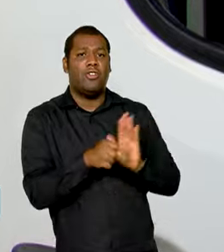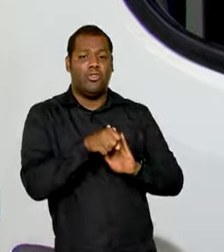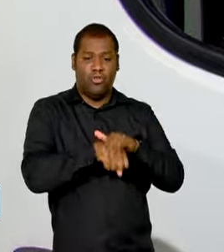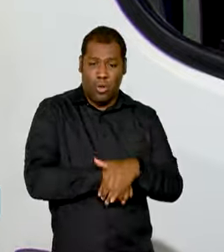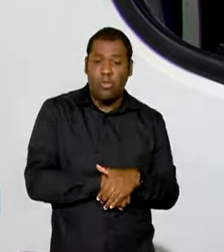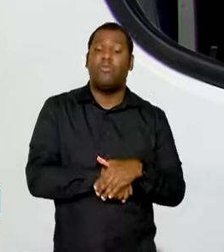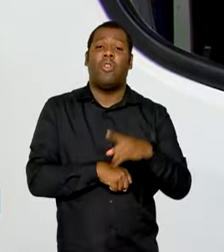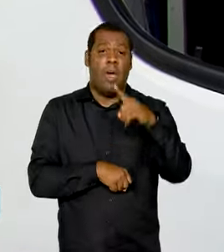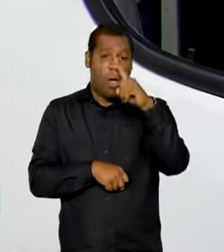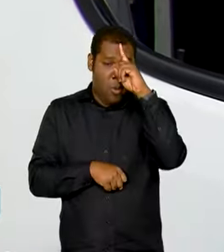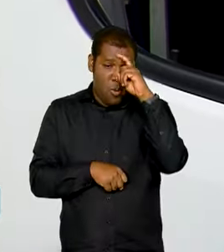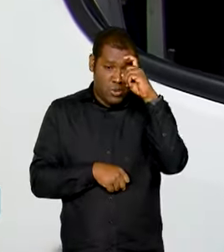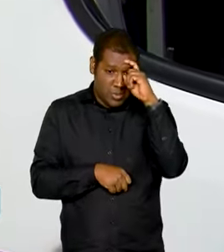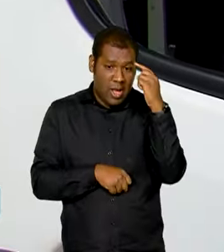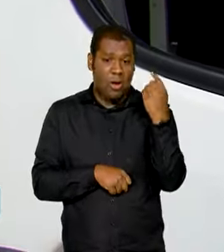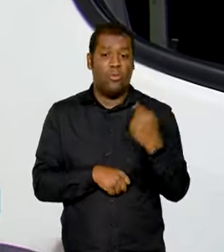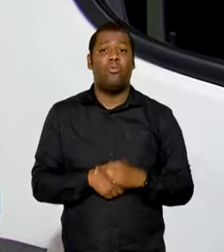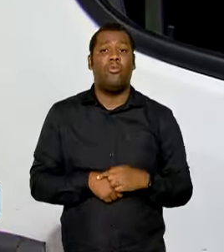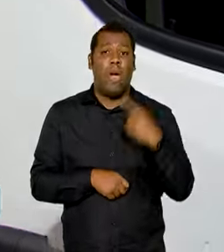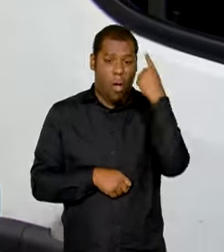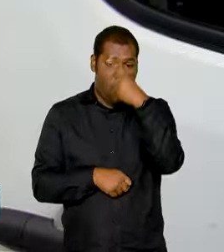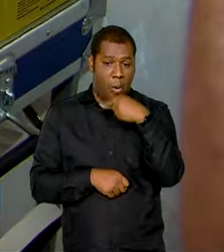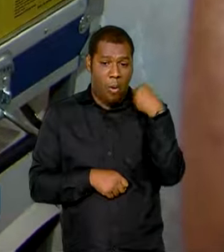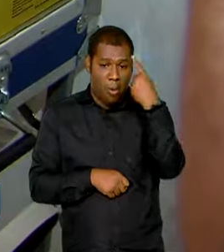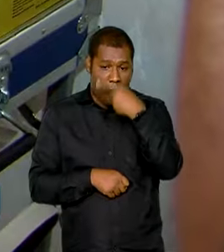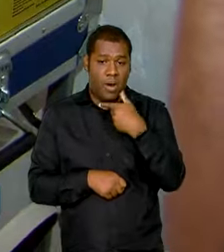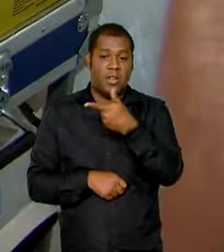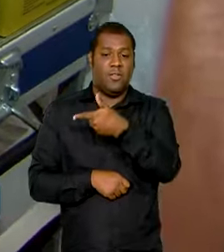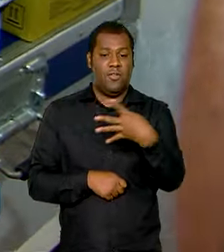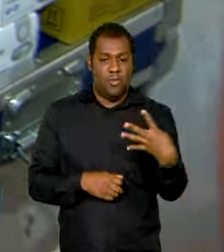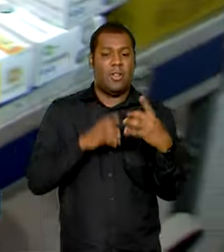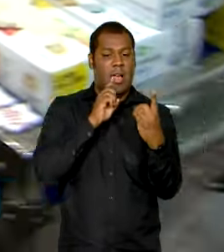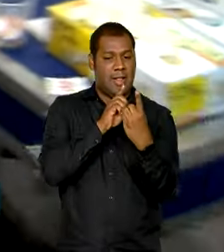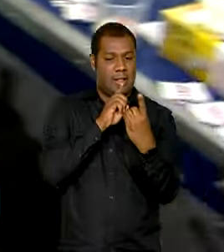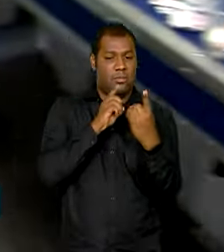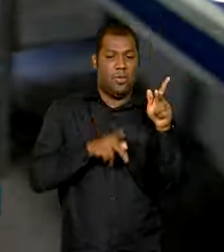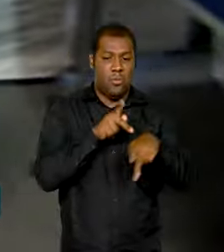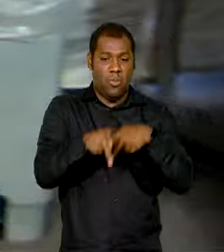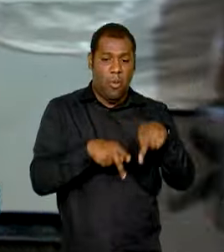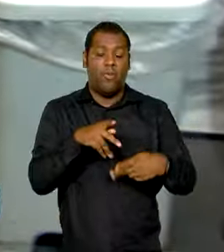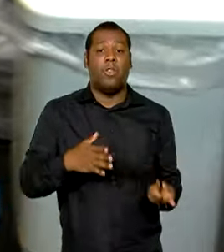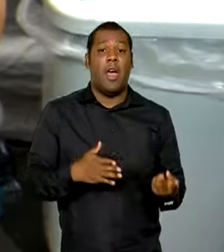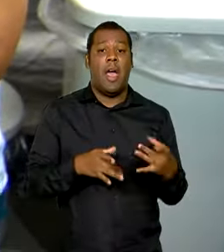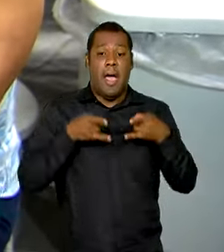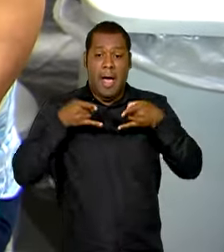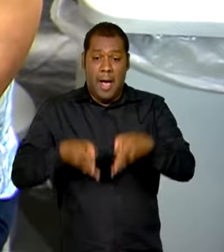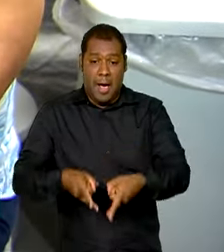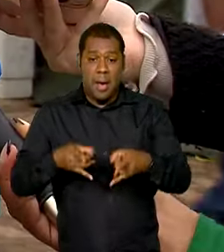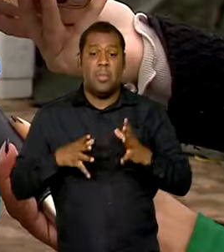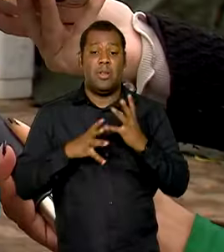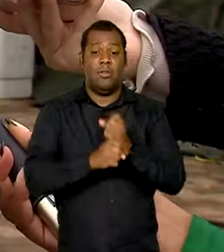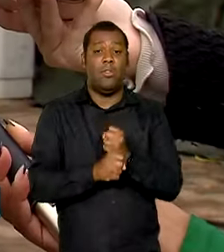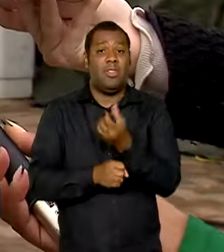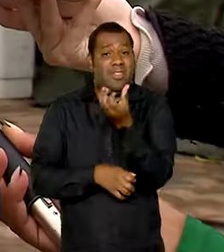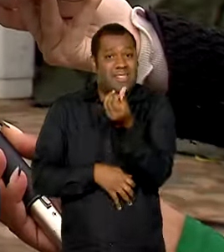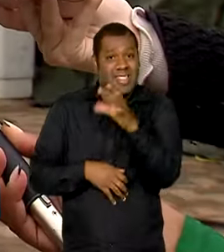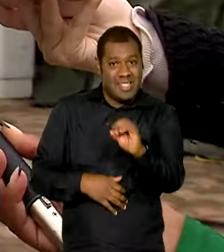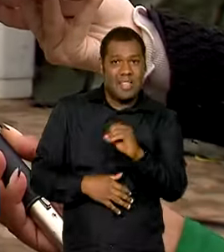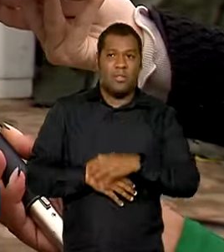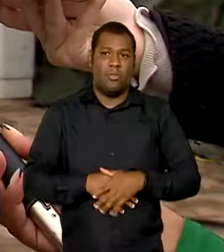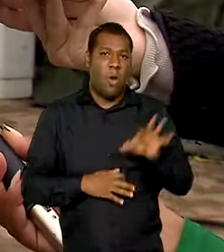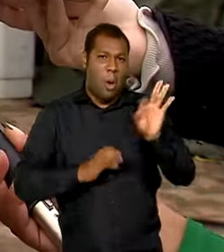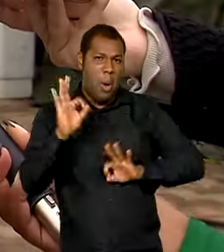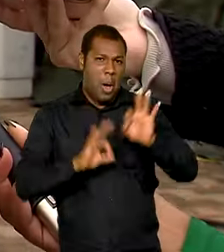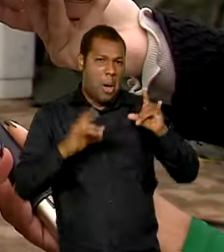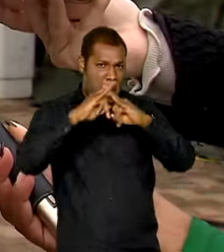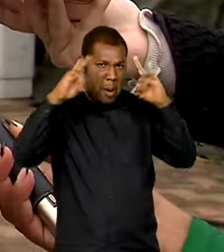aberto 24 horas. A estrutura conta com 60 leitos e foi montada rapidamente. São 7 módulos, aliás,